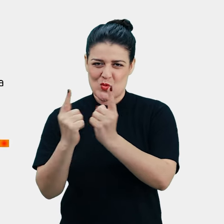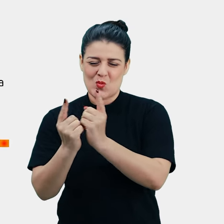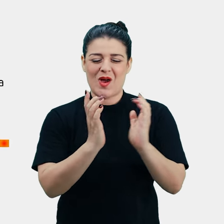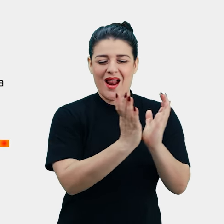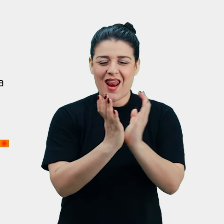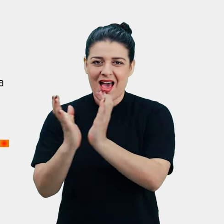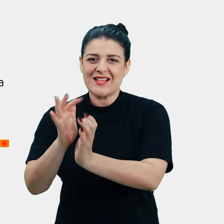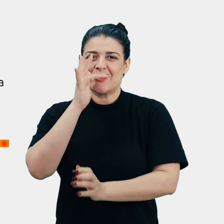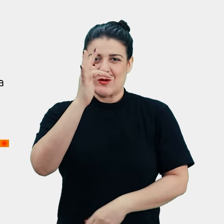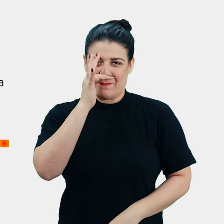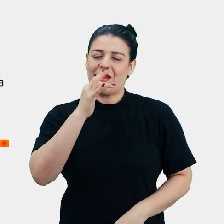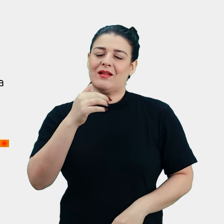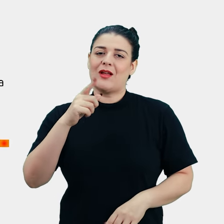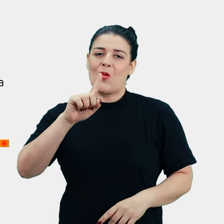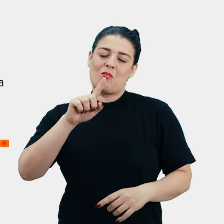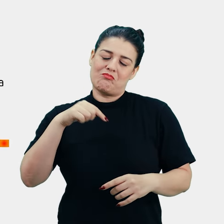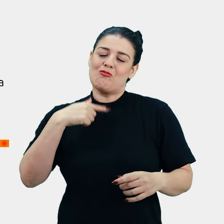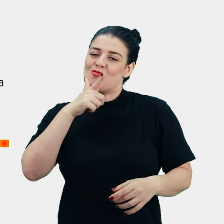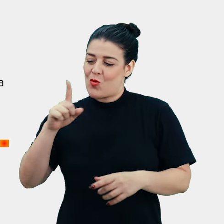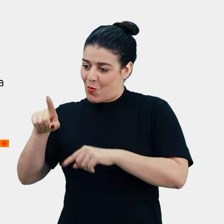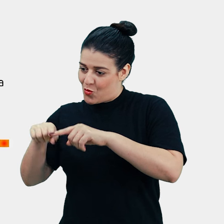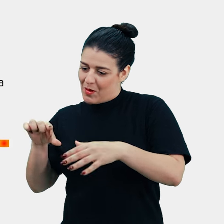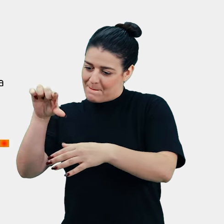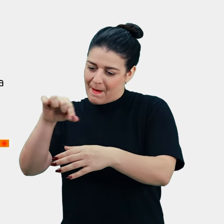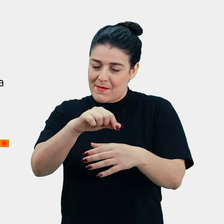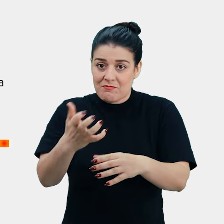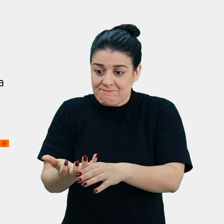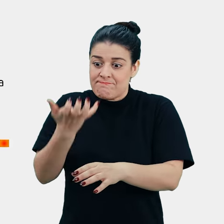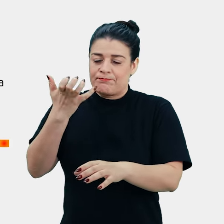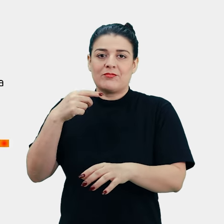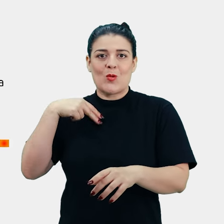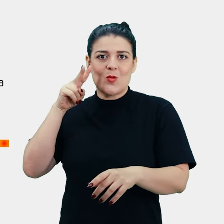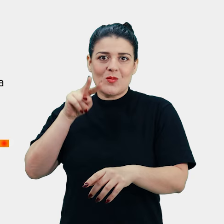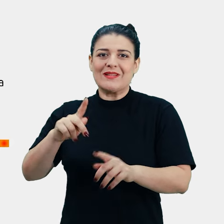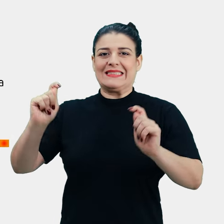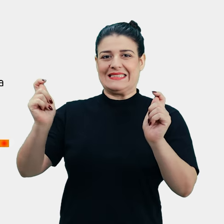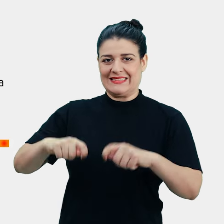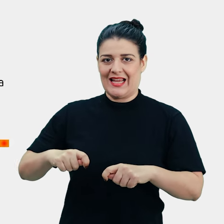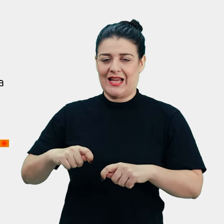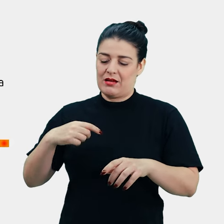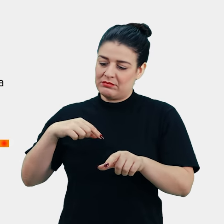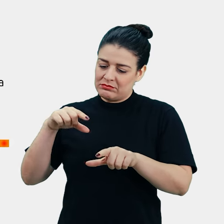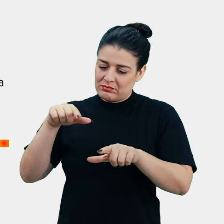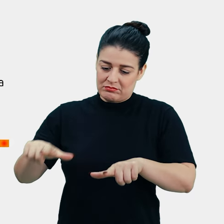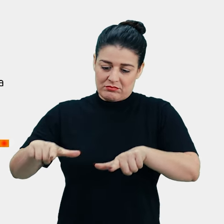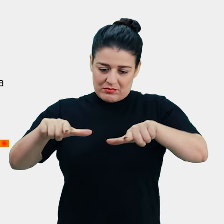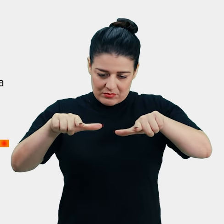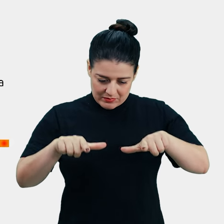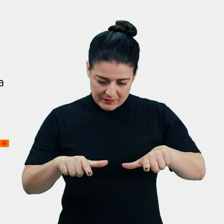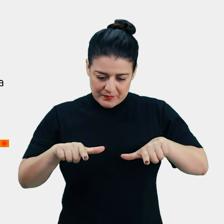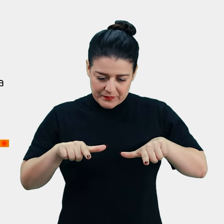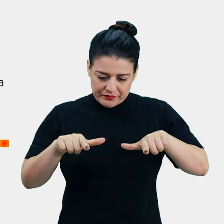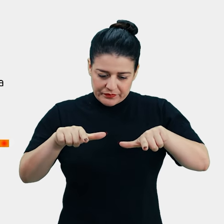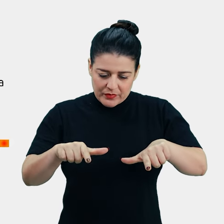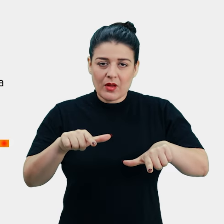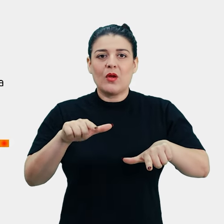classes, tá? E posteriormente a essa revelação, eu posso colocar, inserir essa placa numa câmara